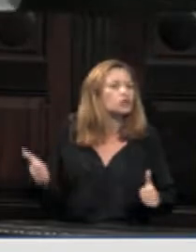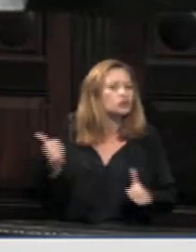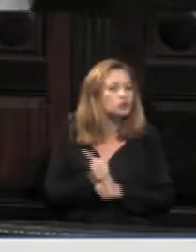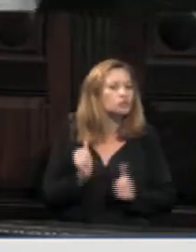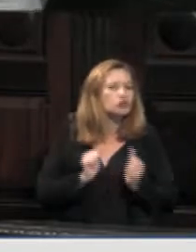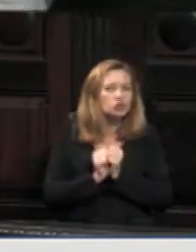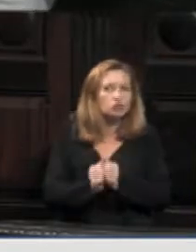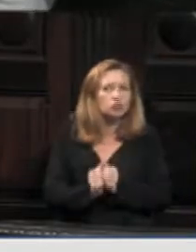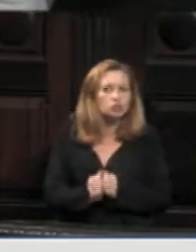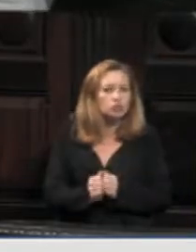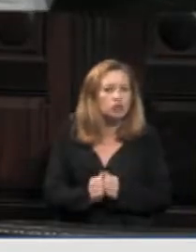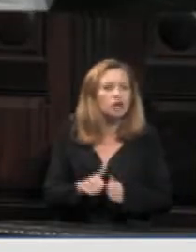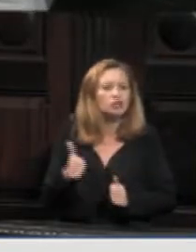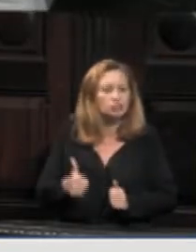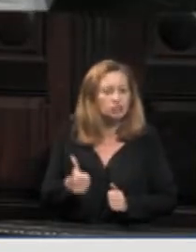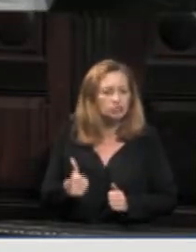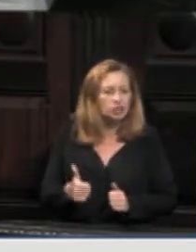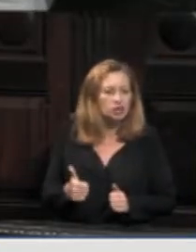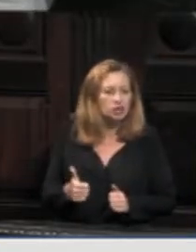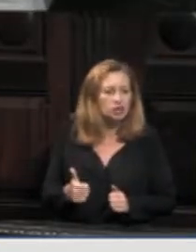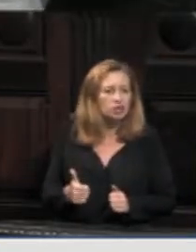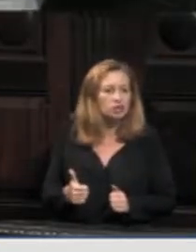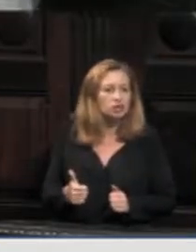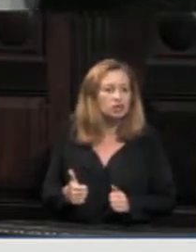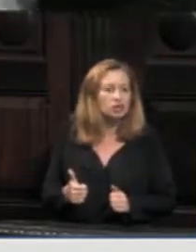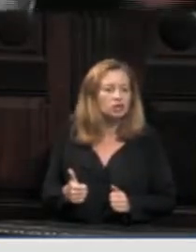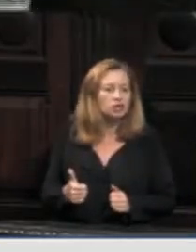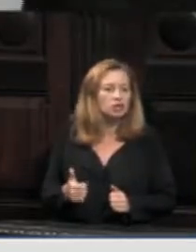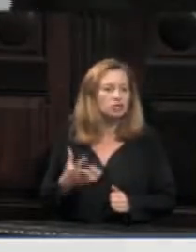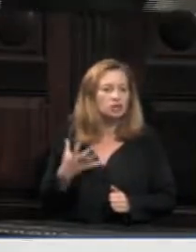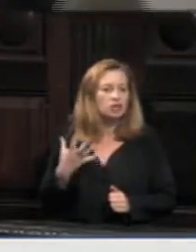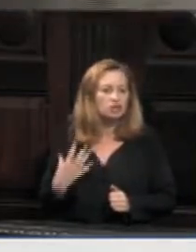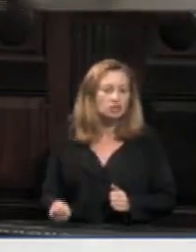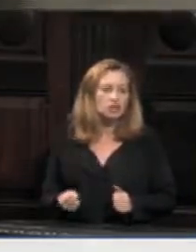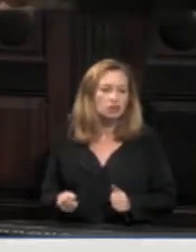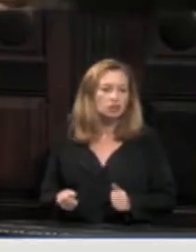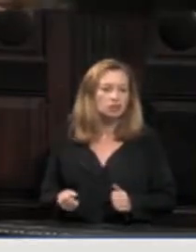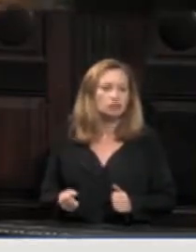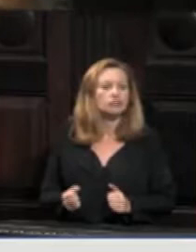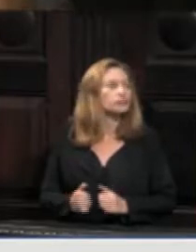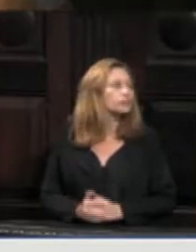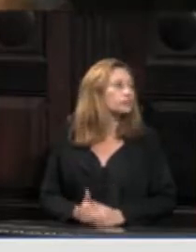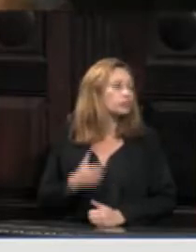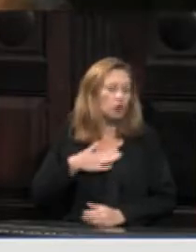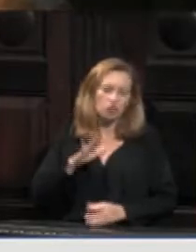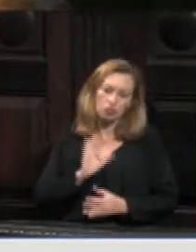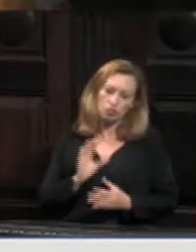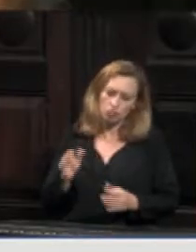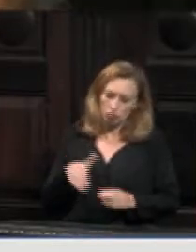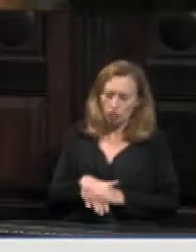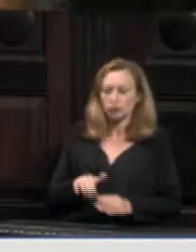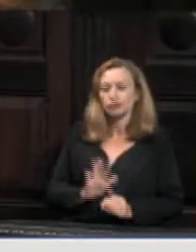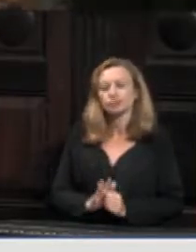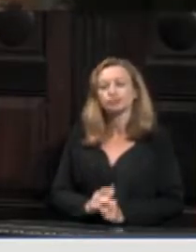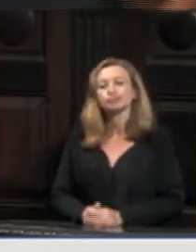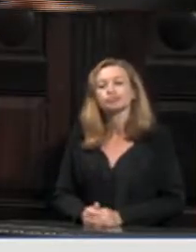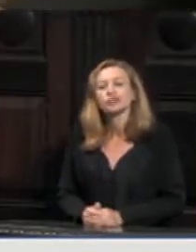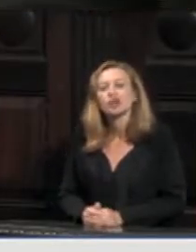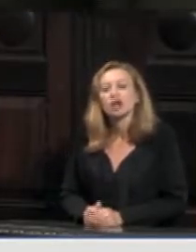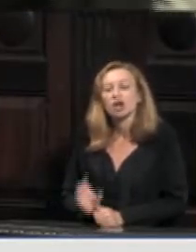Subjúdice as primeiras e favorável à segunda. Este é o meu voto. Senhor presidente, só para